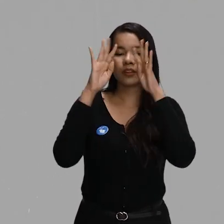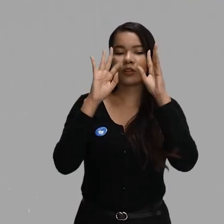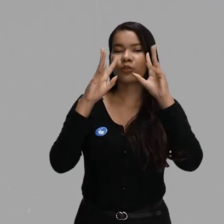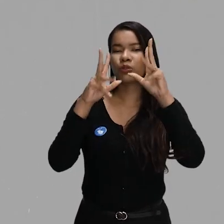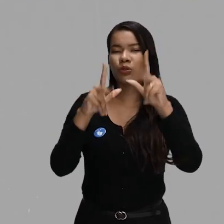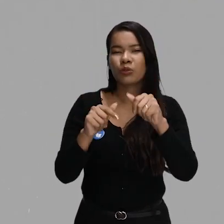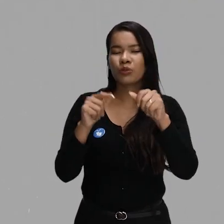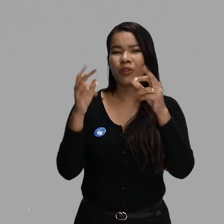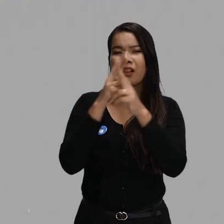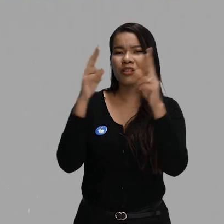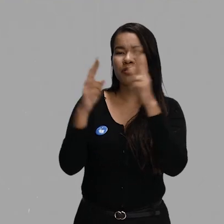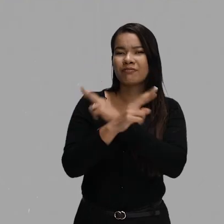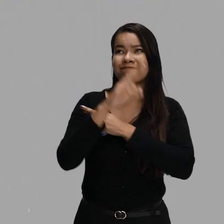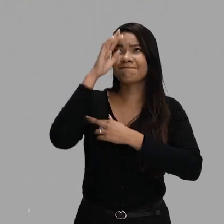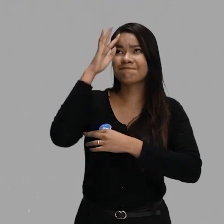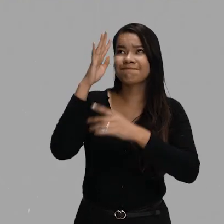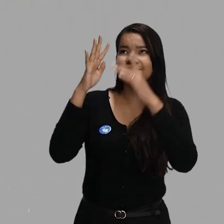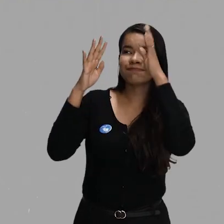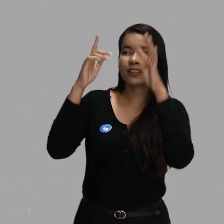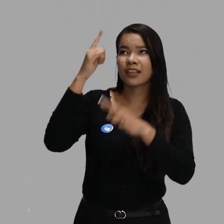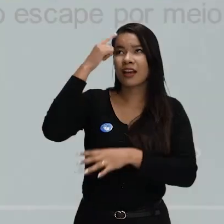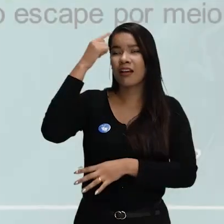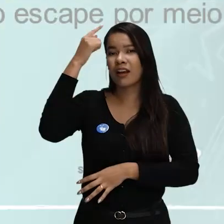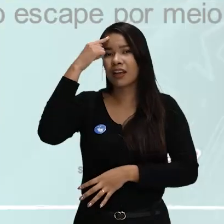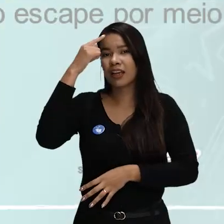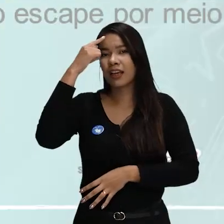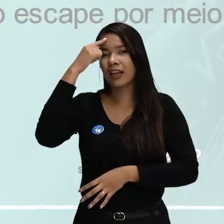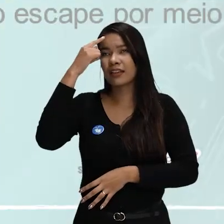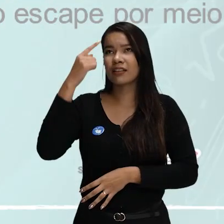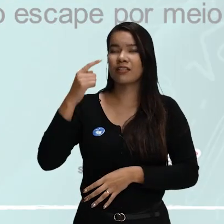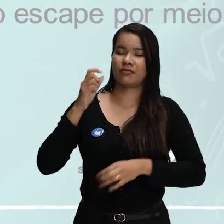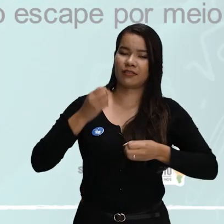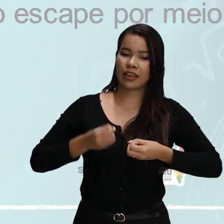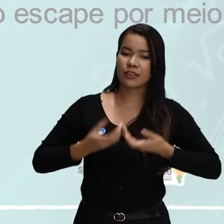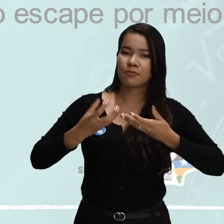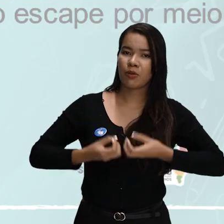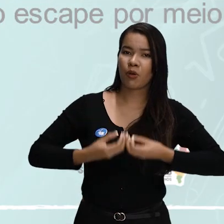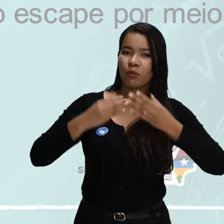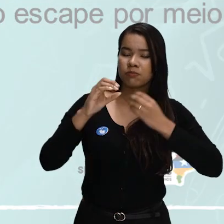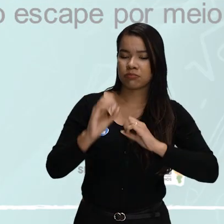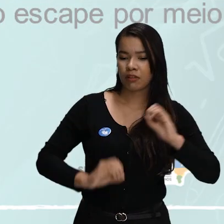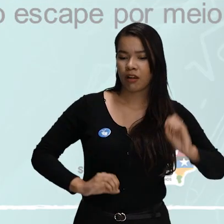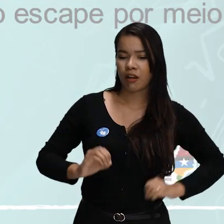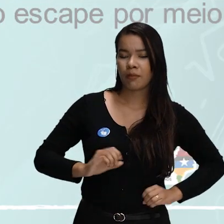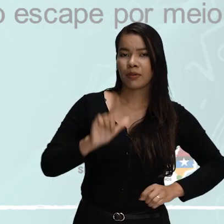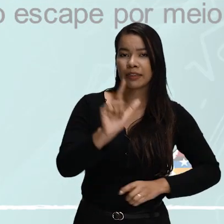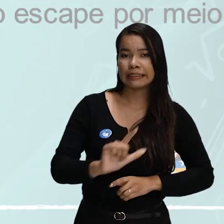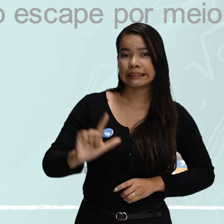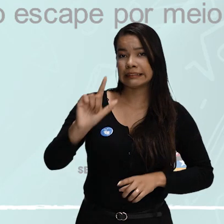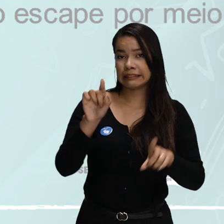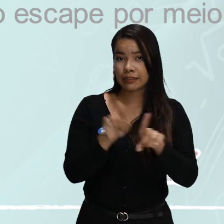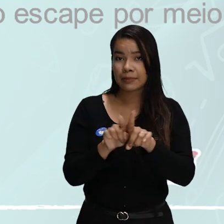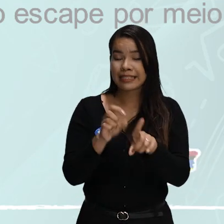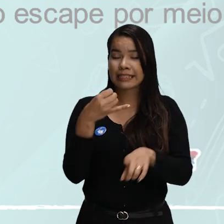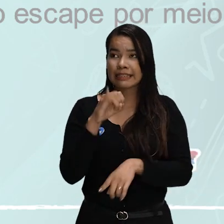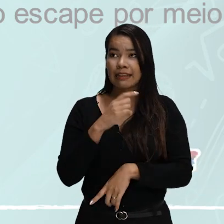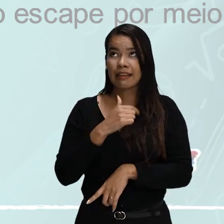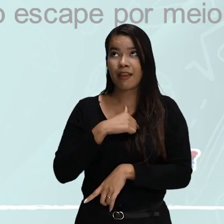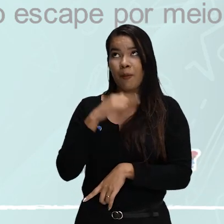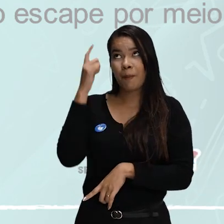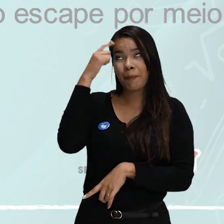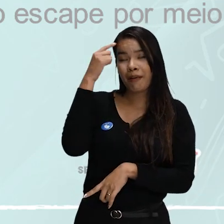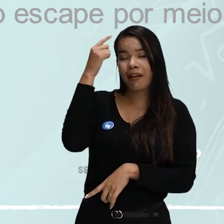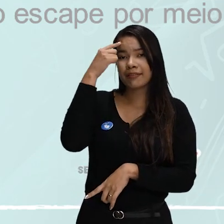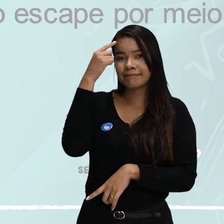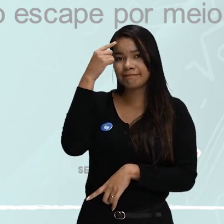das ideias, aquilo que é idealizado é exposto nas obras literárias. E, obviamente, se eu idealizo,